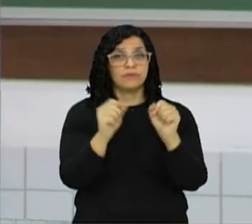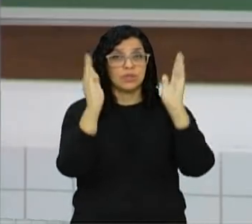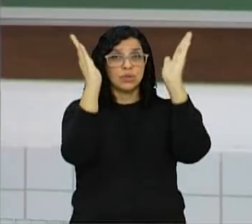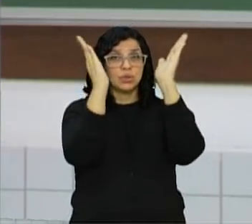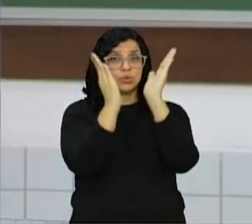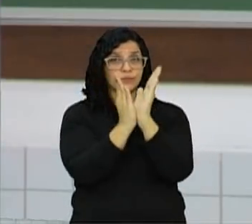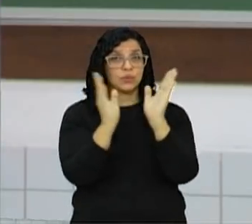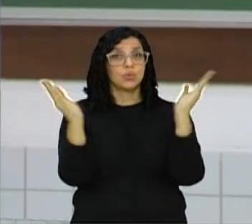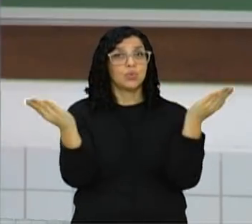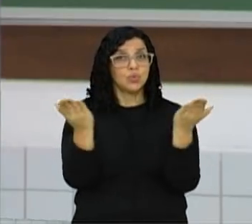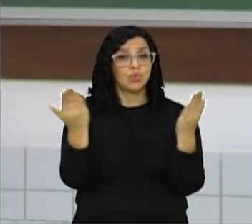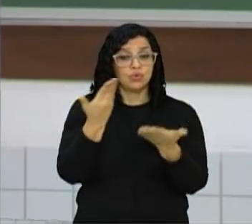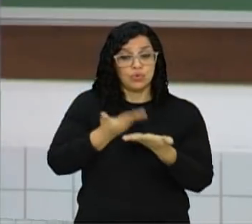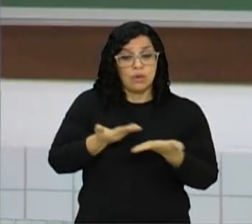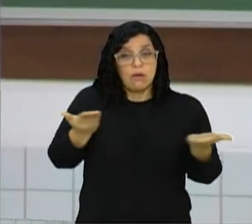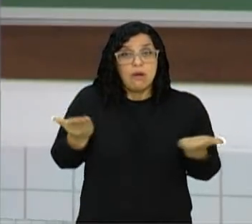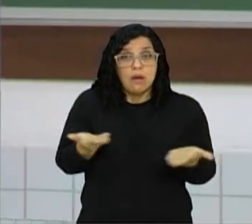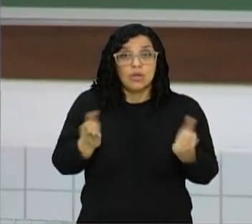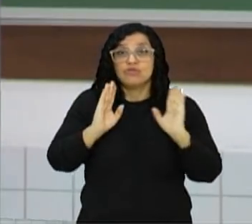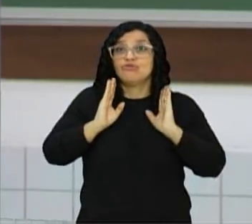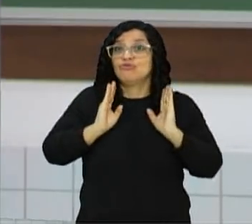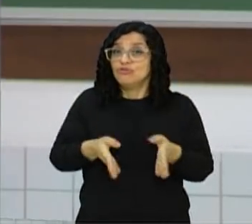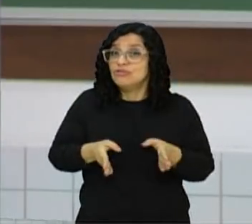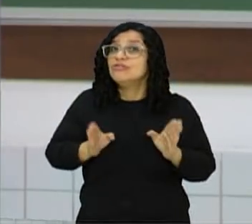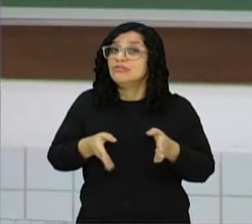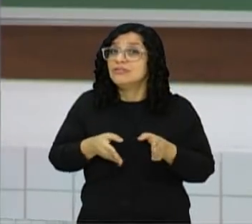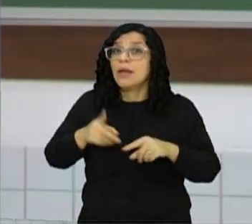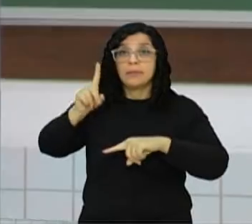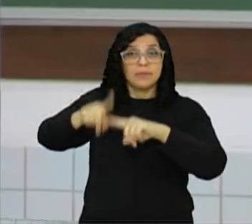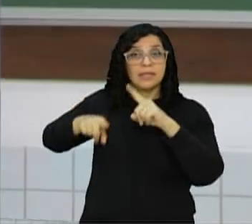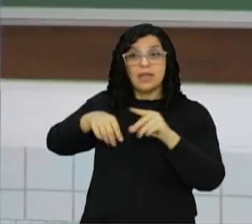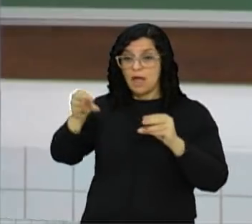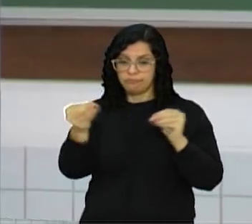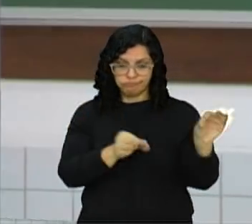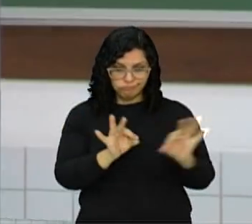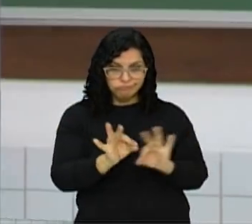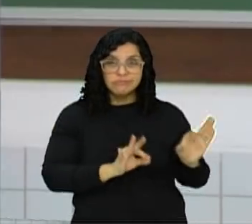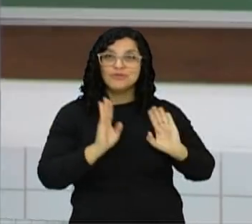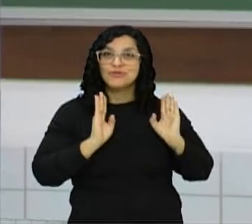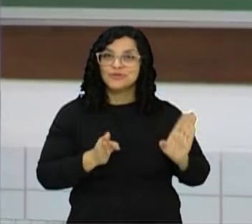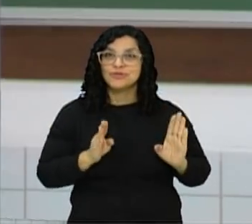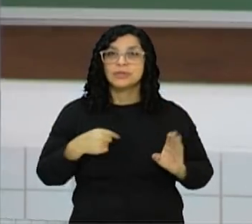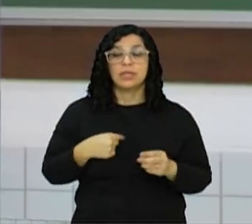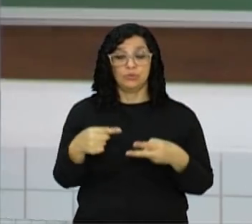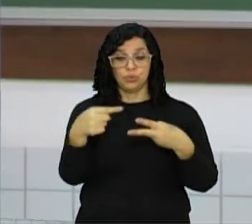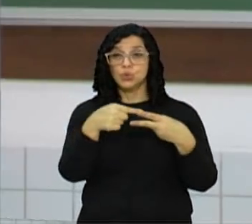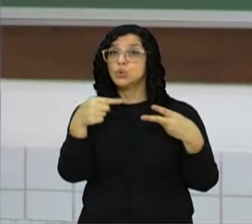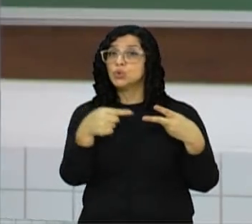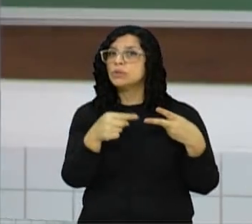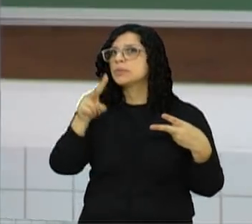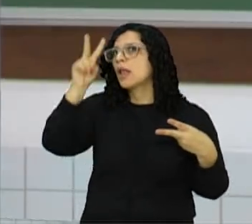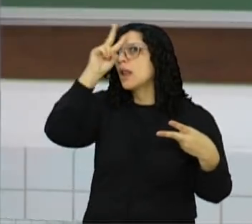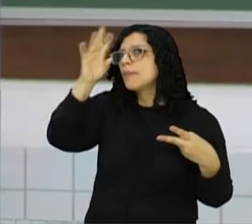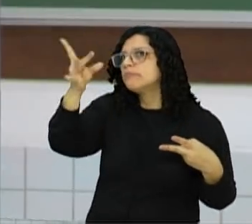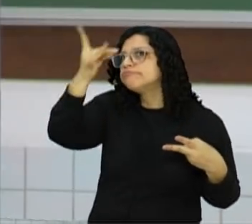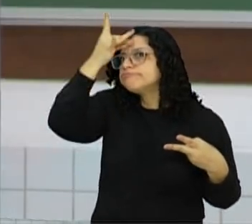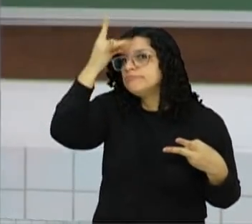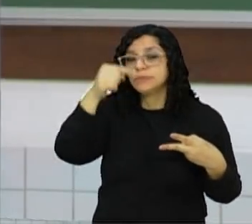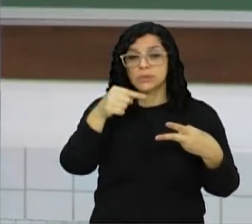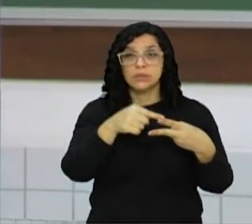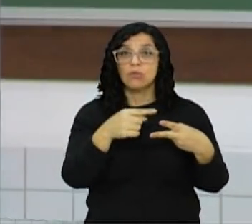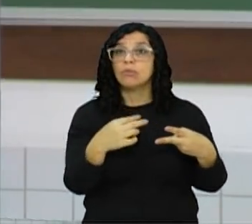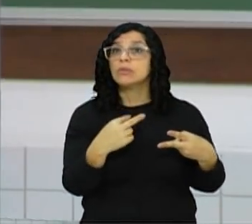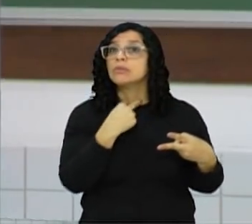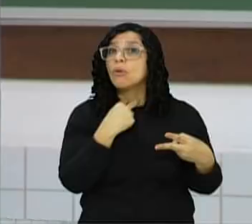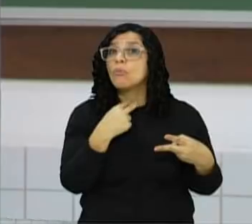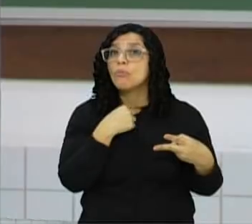o filtro hoje, nessa aula, agora. Vai pegando o material. Então, duas coisas tem que ter na nossa mente. Você não vai